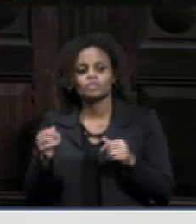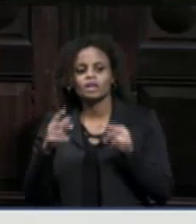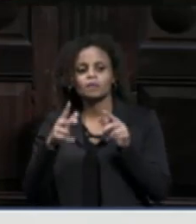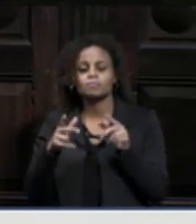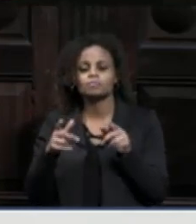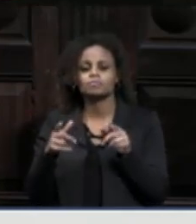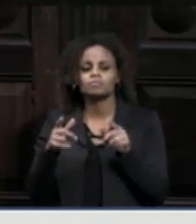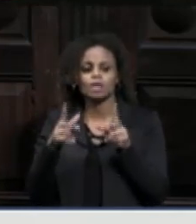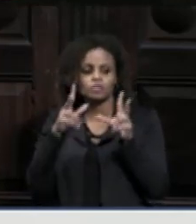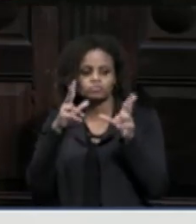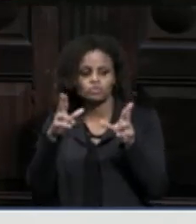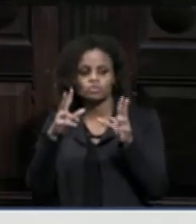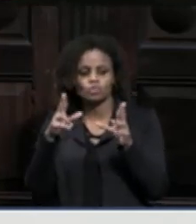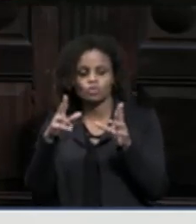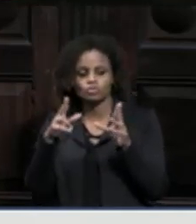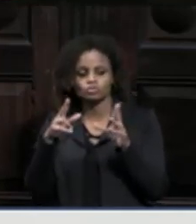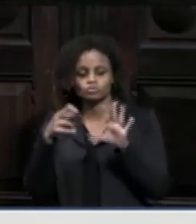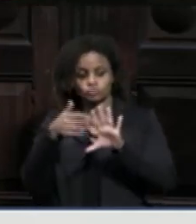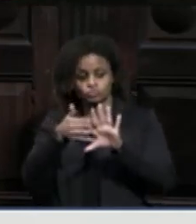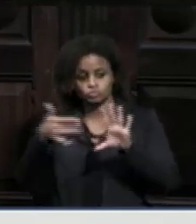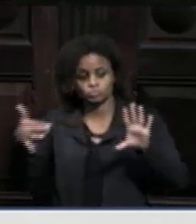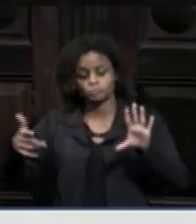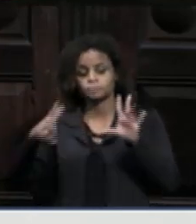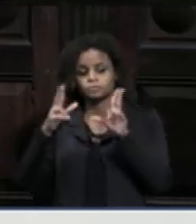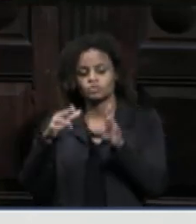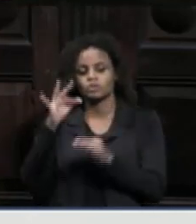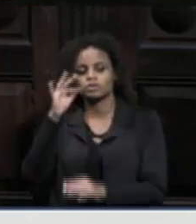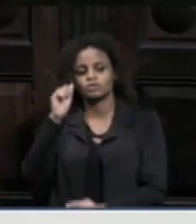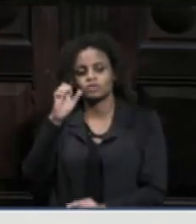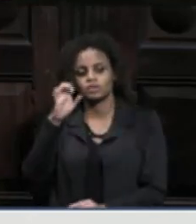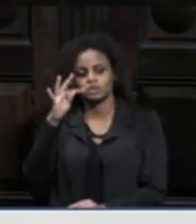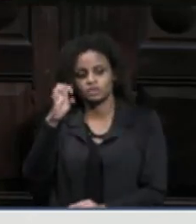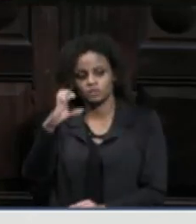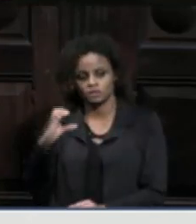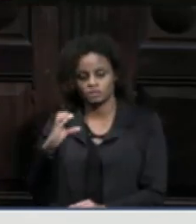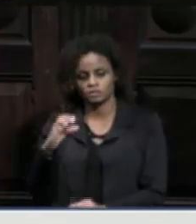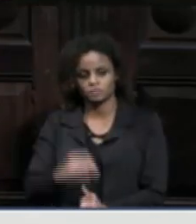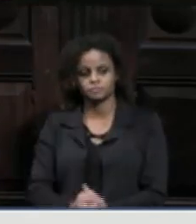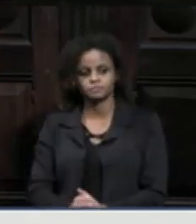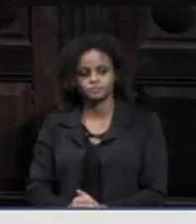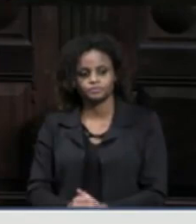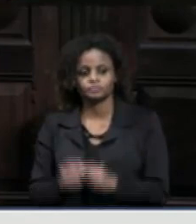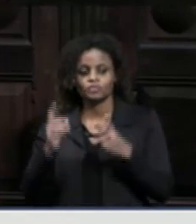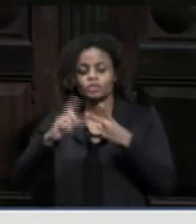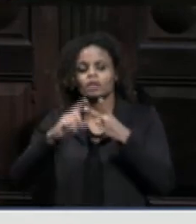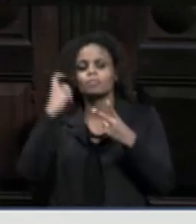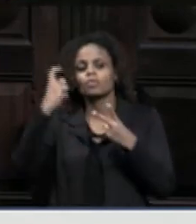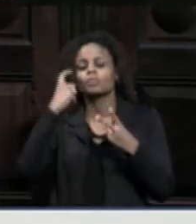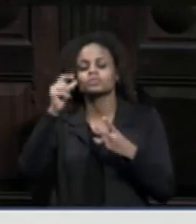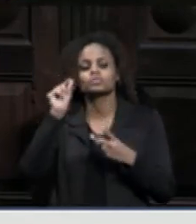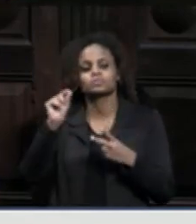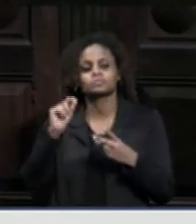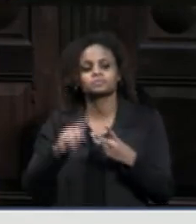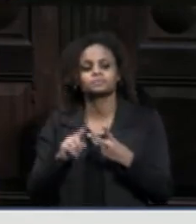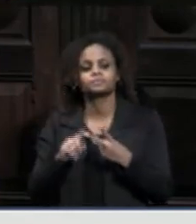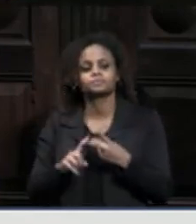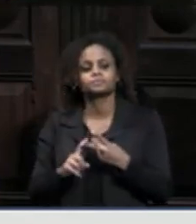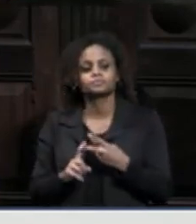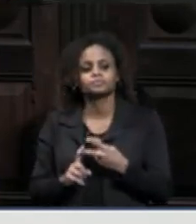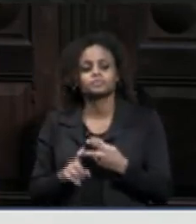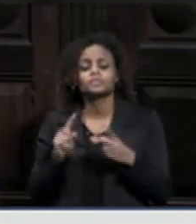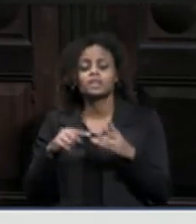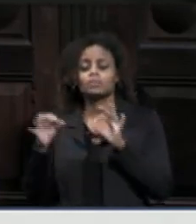semelhantes à do sistema FATEC. Qual é a minha outra preocupação? A minha outra preocupação é que essa proposta ela só pode